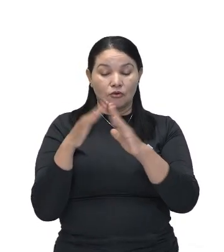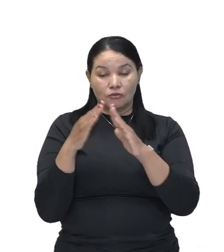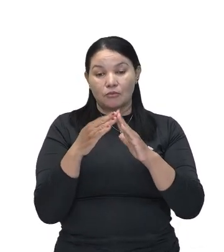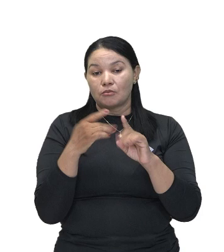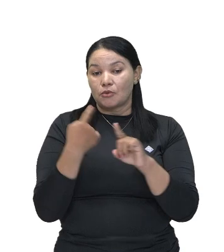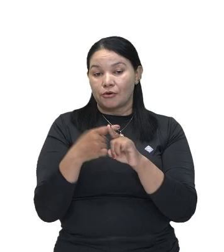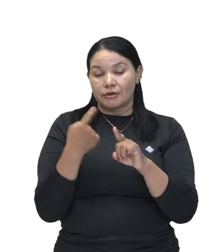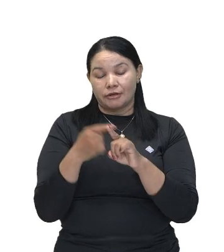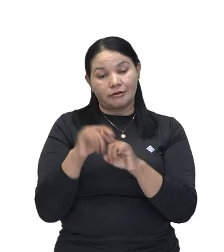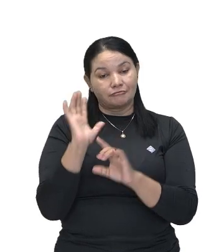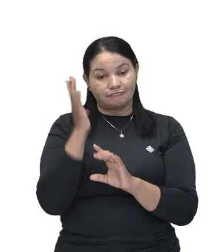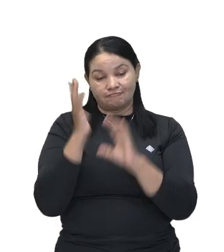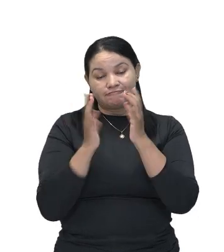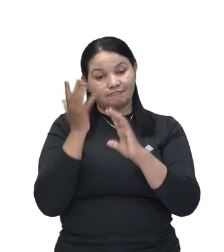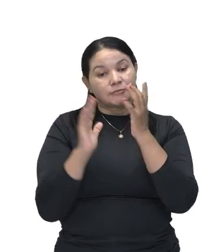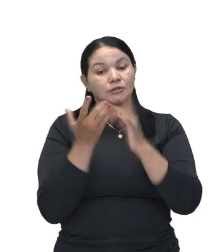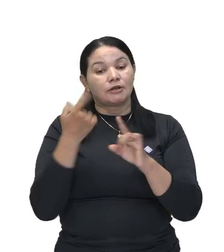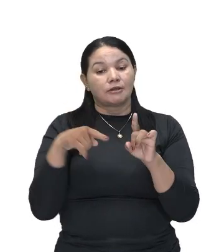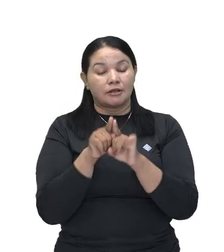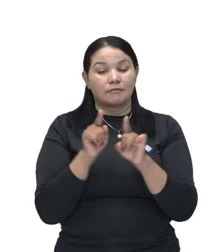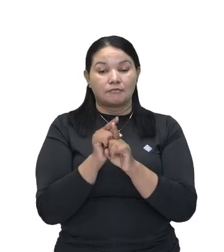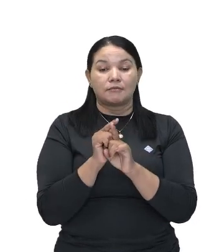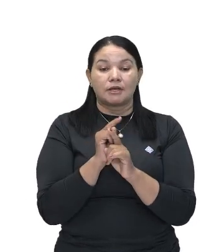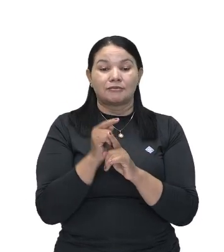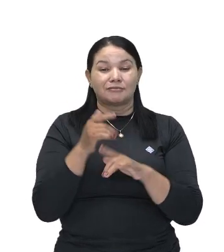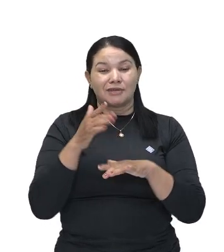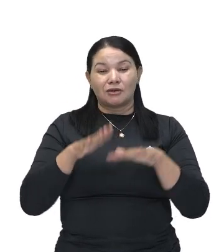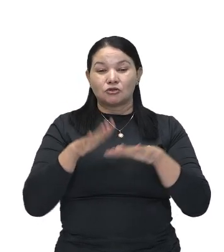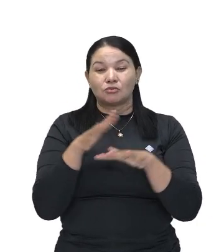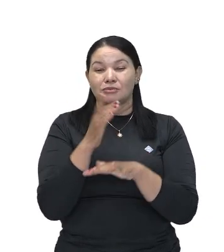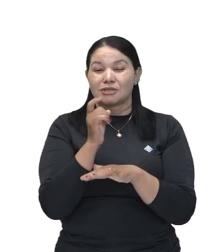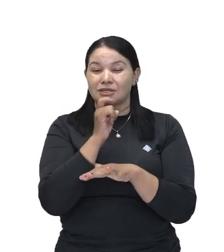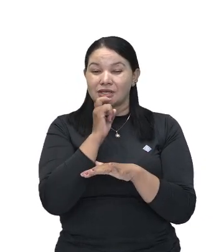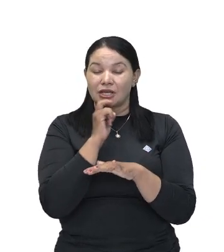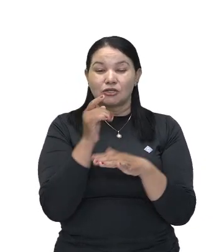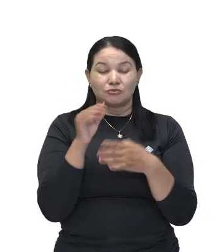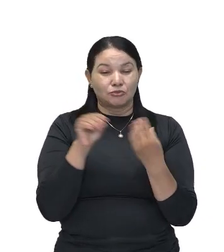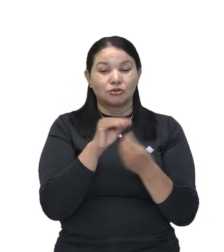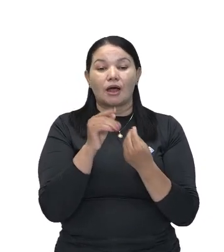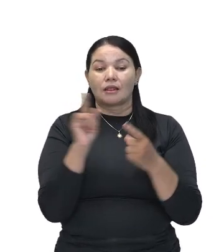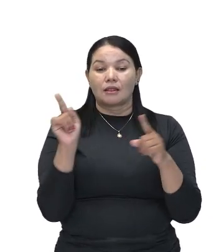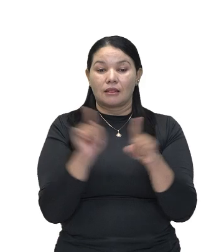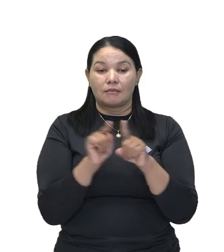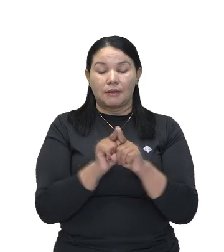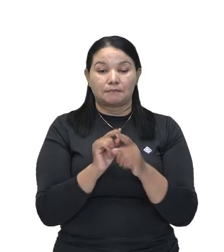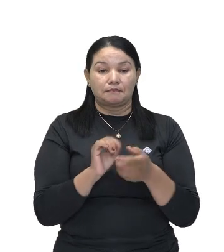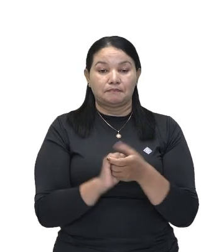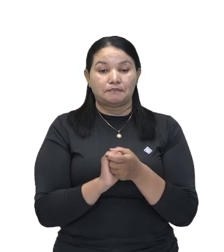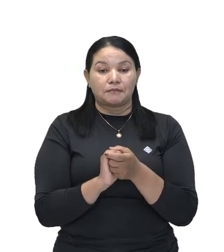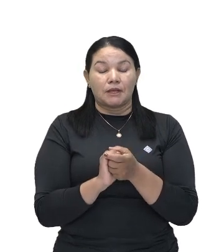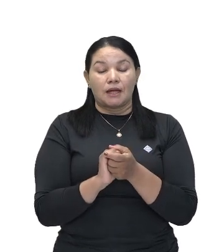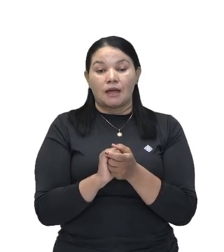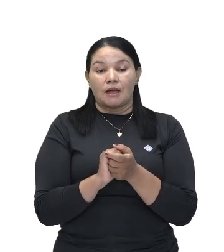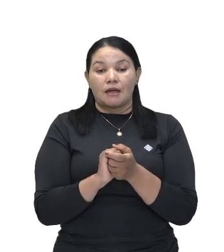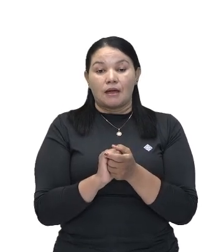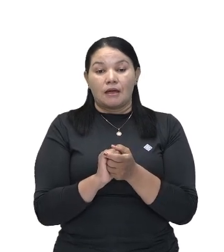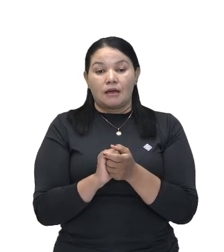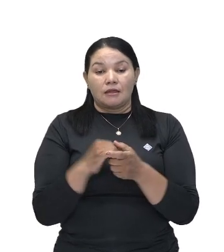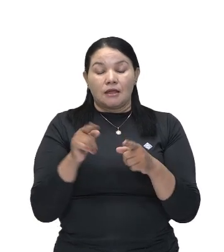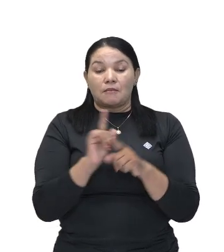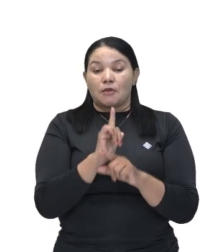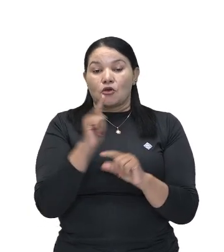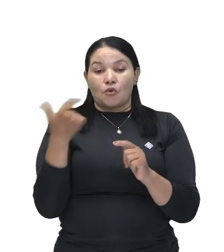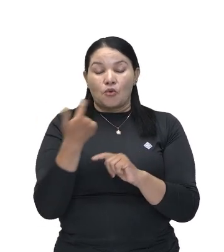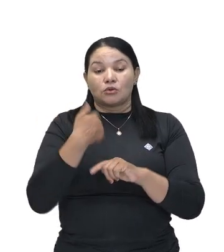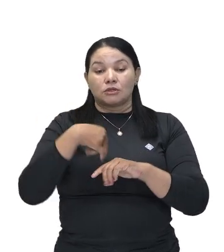do clima, né, inibindo aí um pouco a concentração populacional. Assim como em outras capitais e cidades